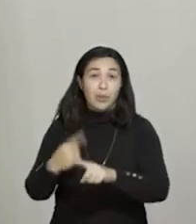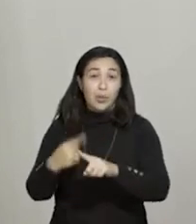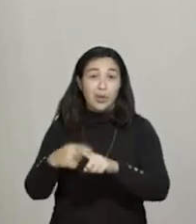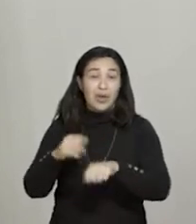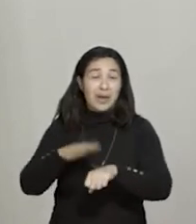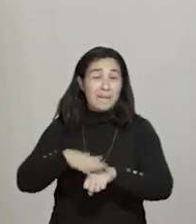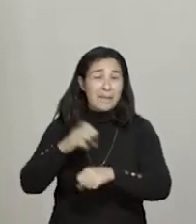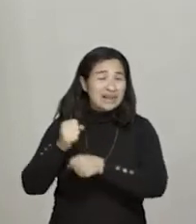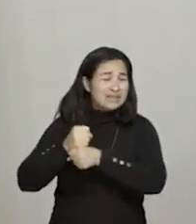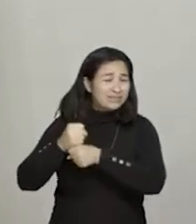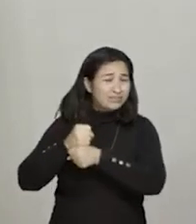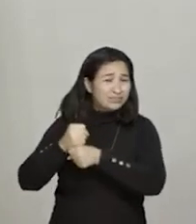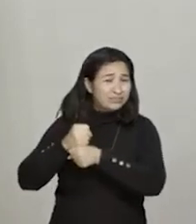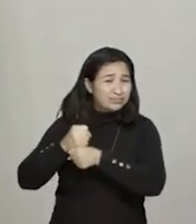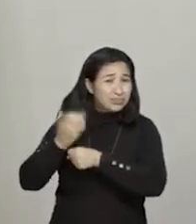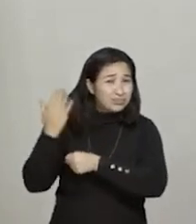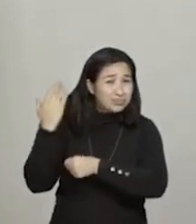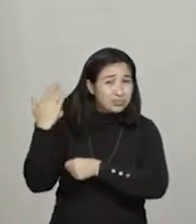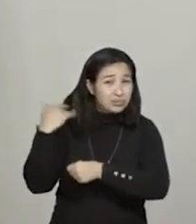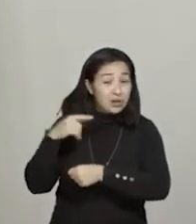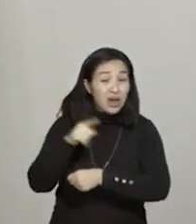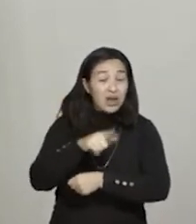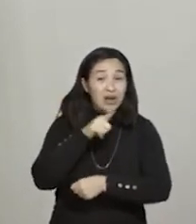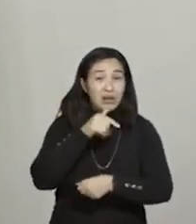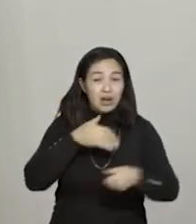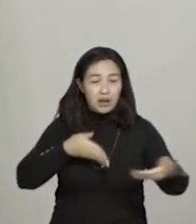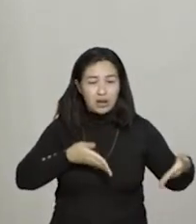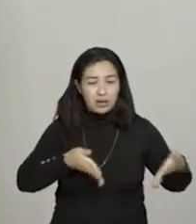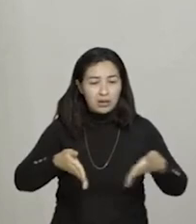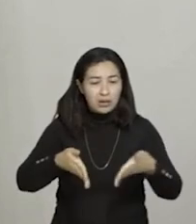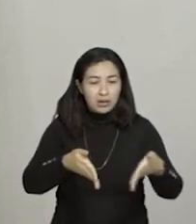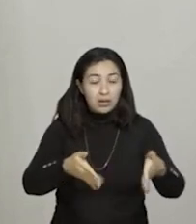décadas um rio que sofreu